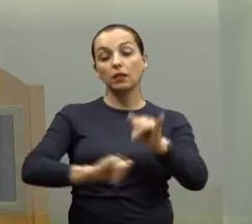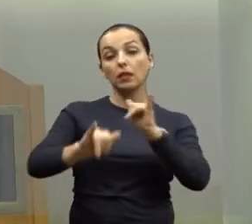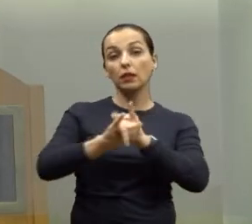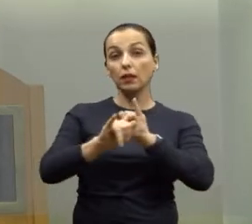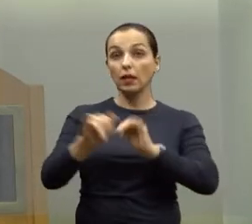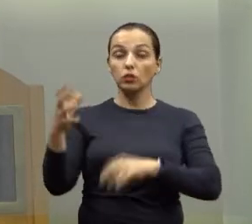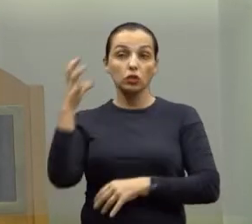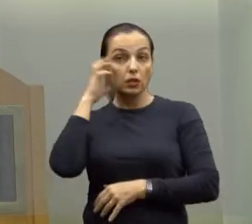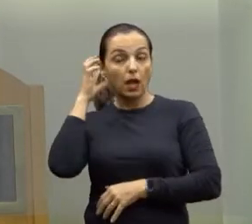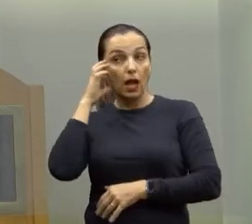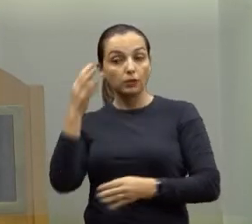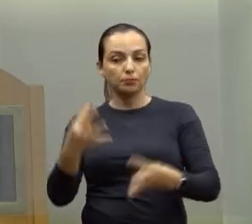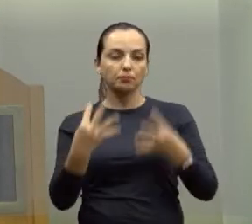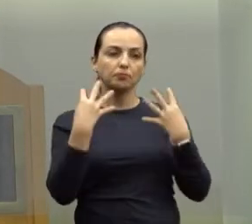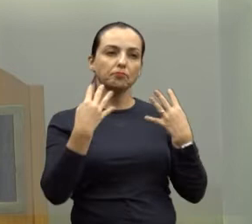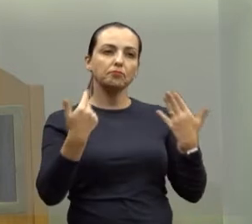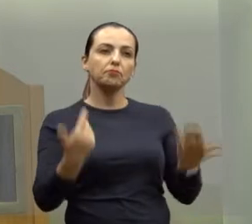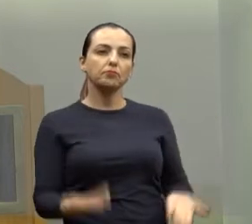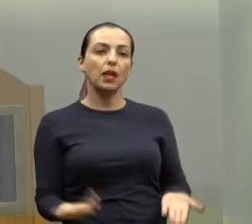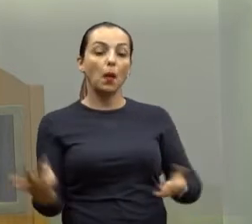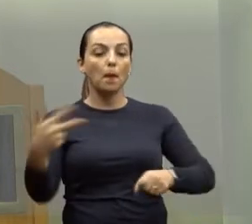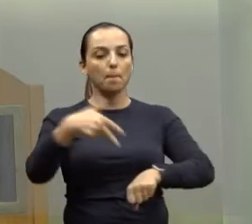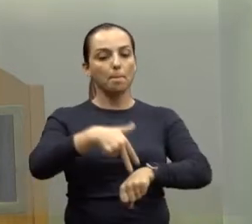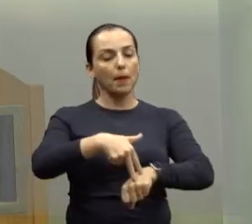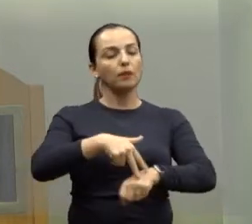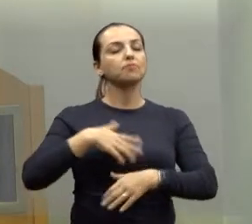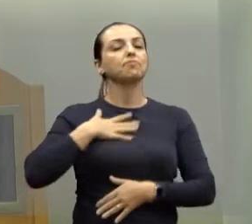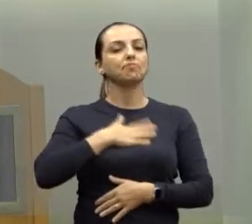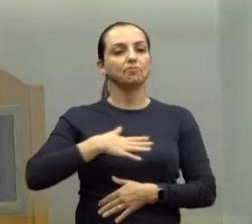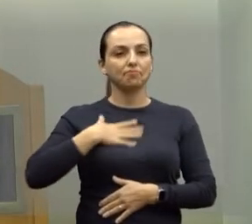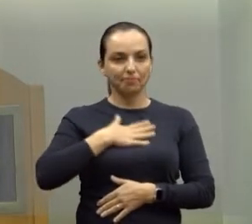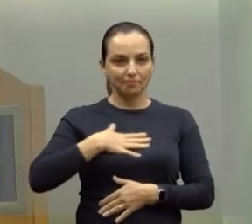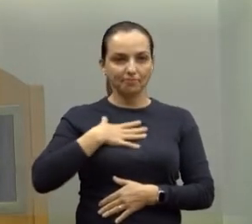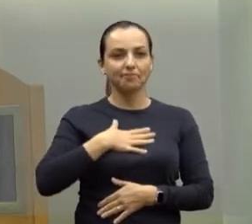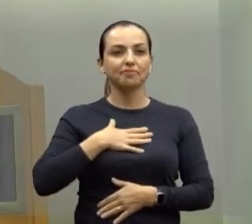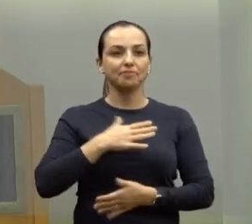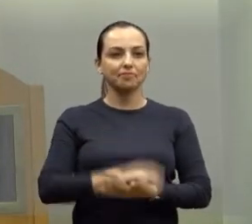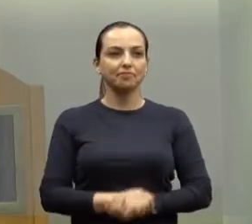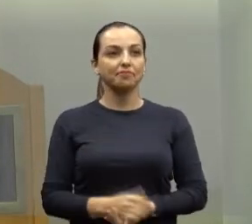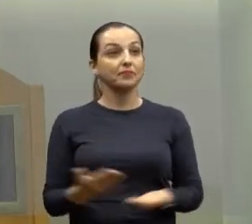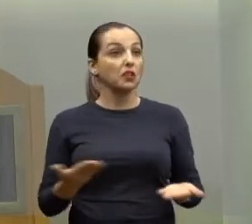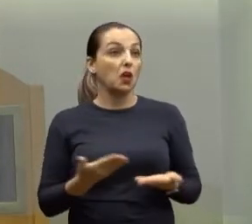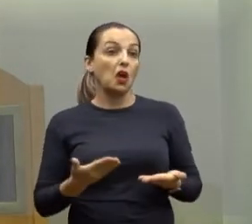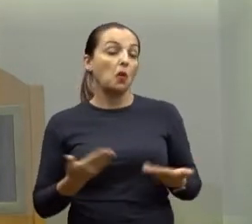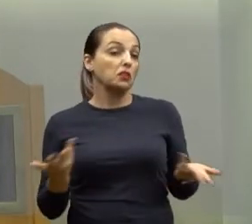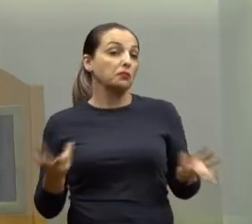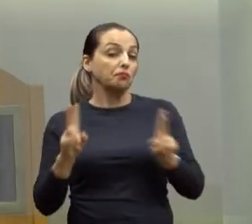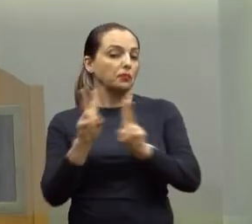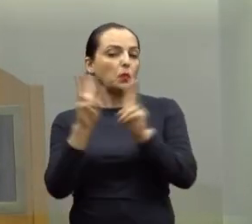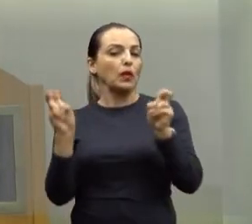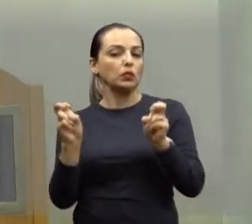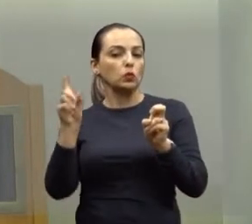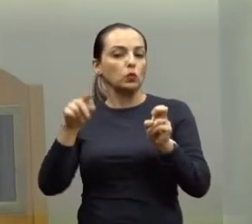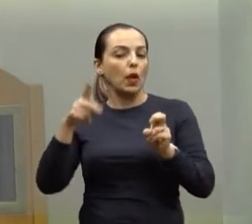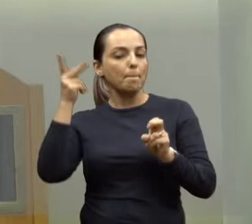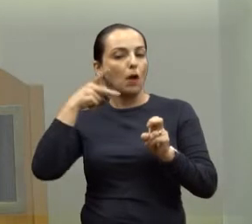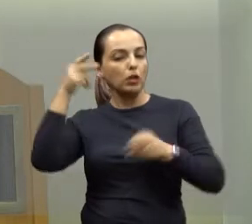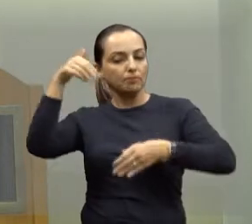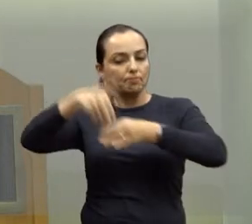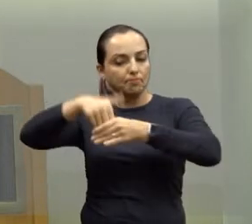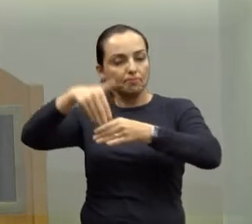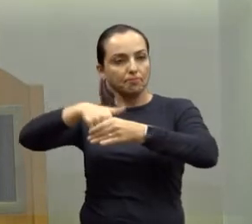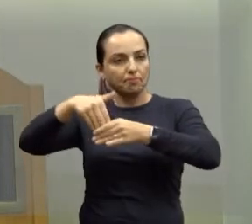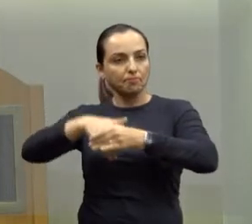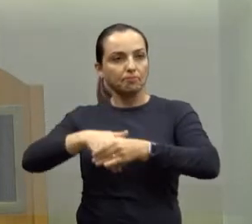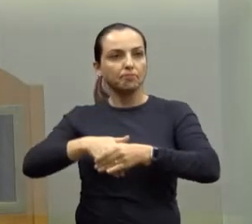na rádio prazer sempre voltar a falar aqui no púlpito e hoje não tem muito como a gente fugir do assunto das eleições